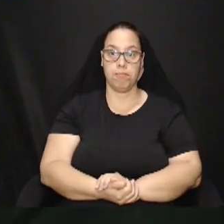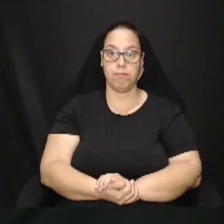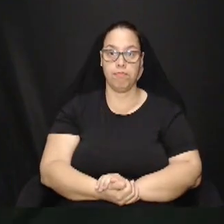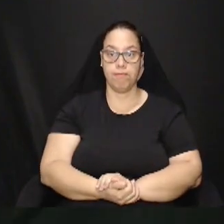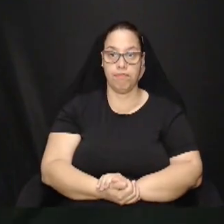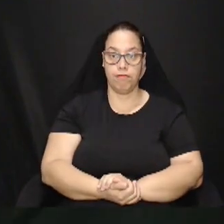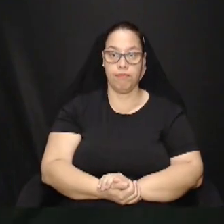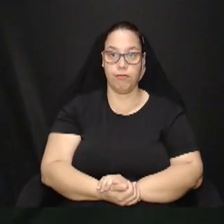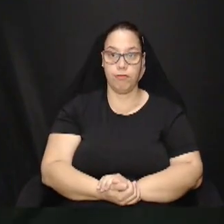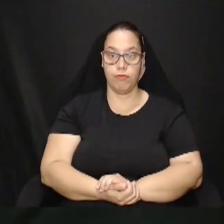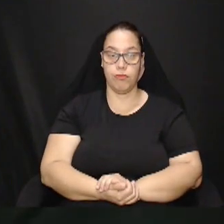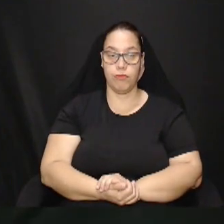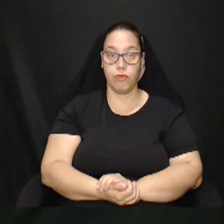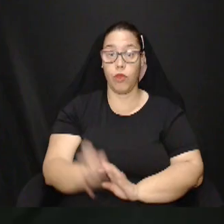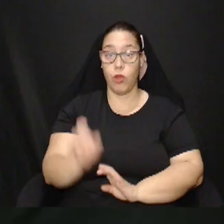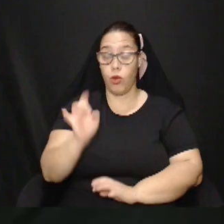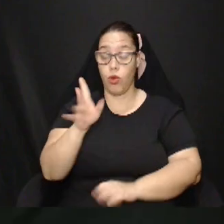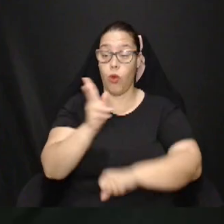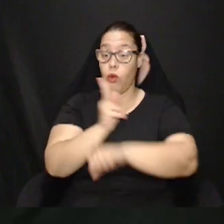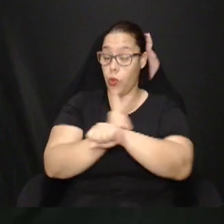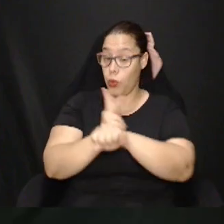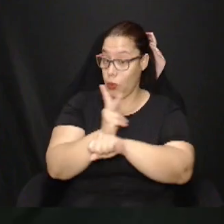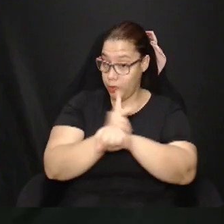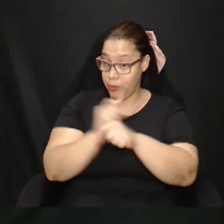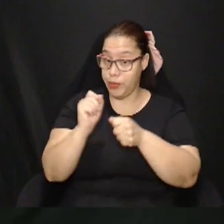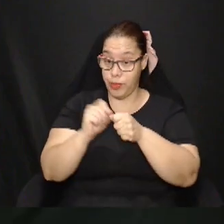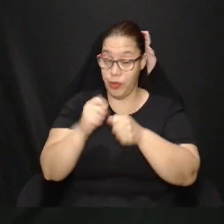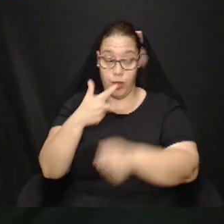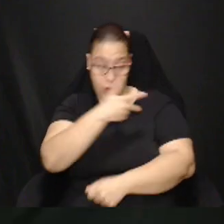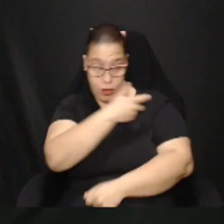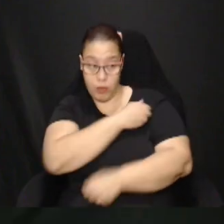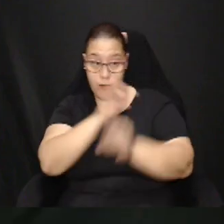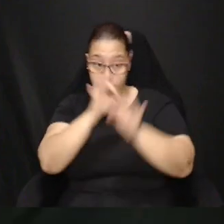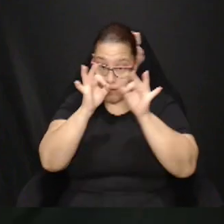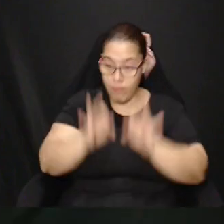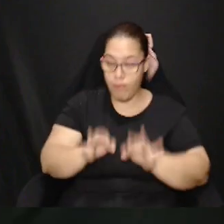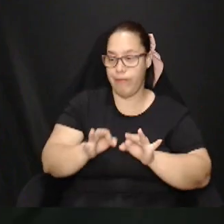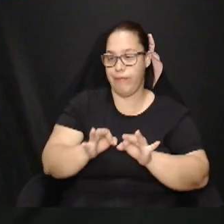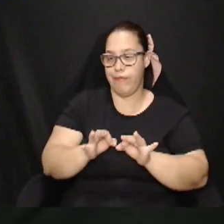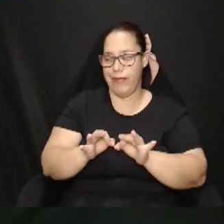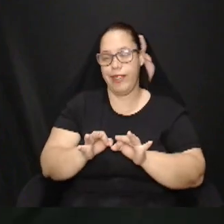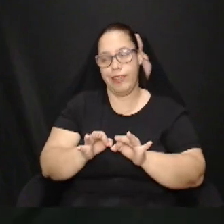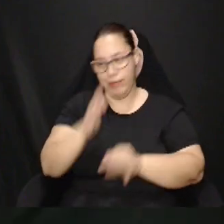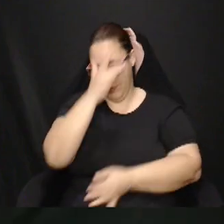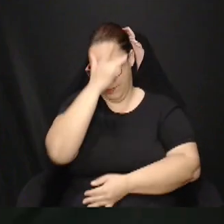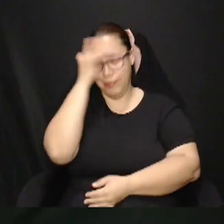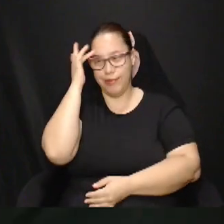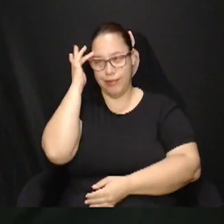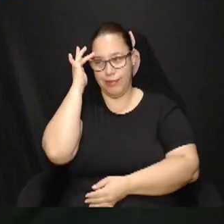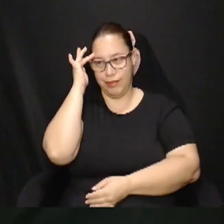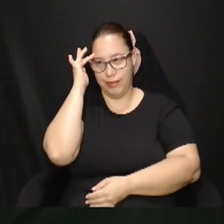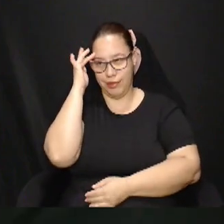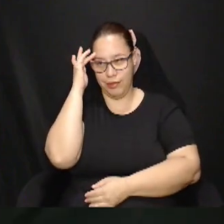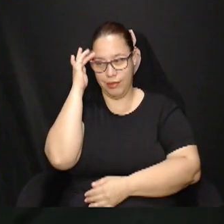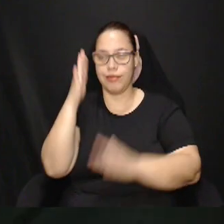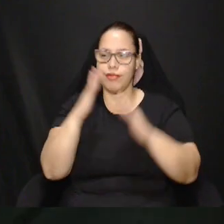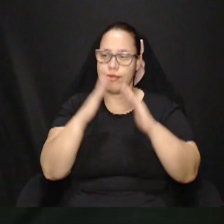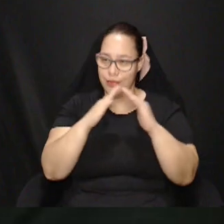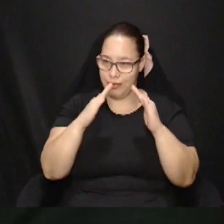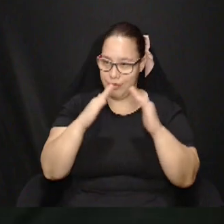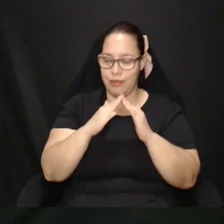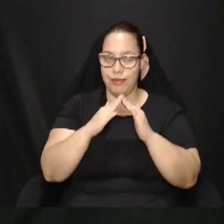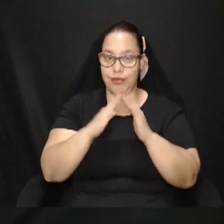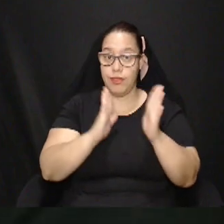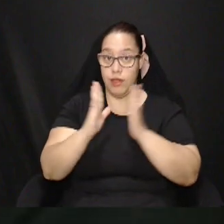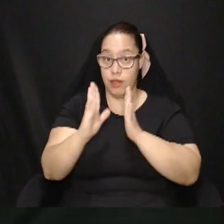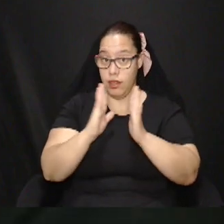é só você ir até lá e fazer a imunização aí da pessoa da sua casa que esteja com